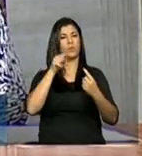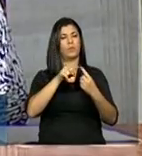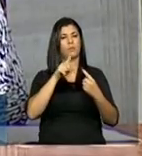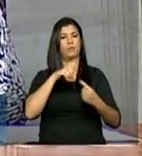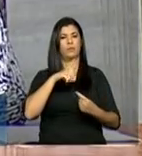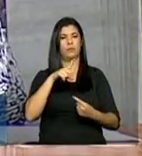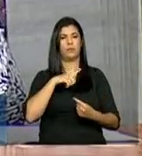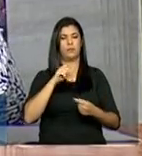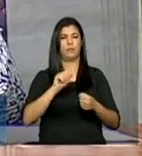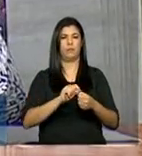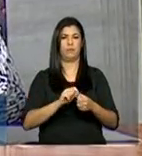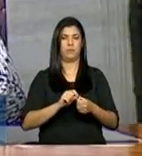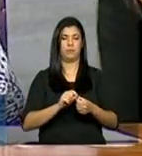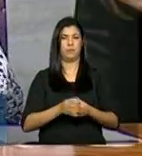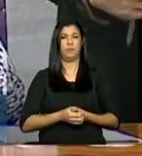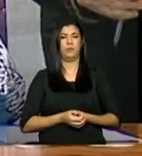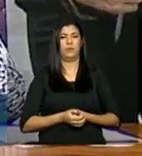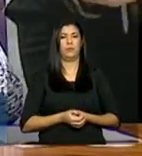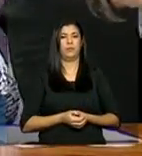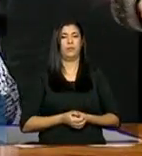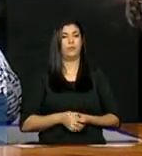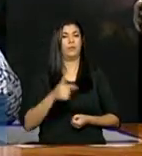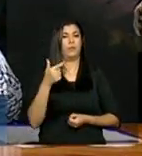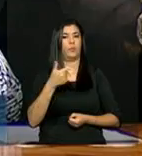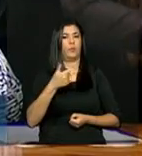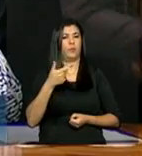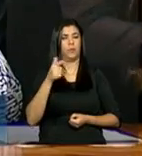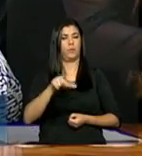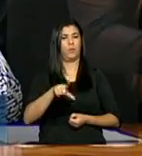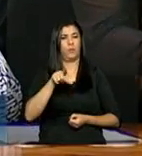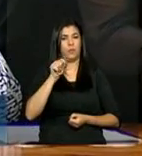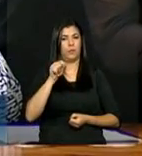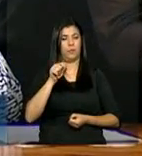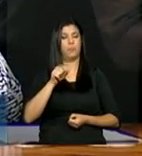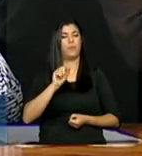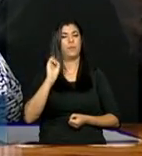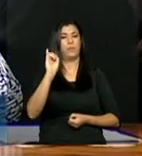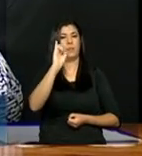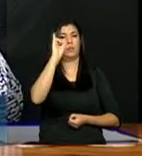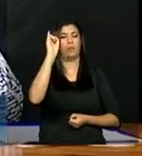serem realizadas. E um segundo elemento importante